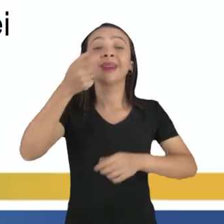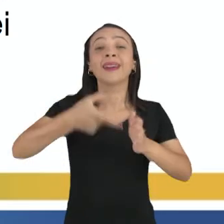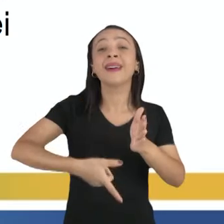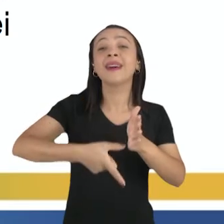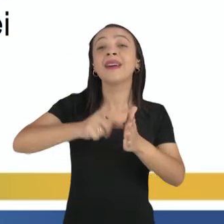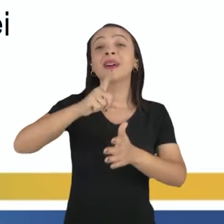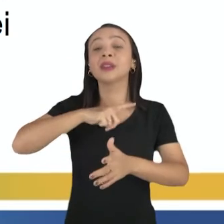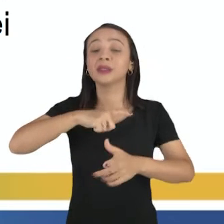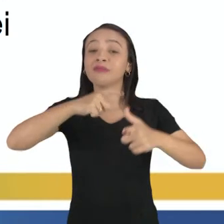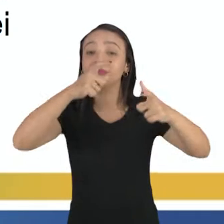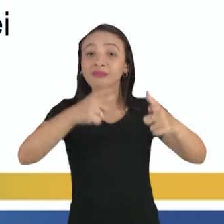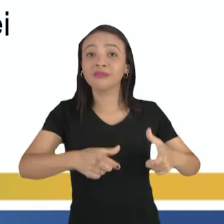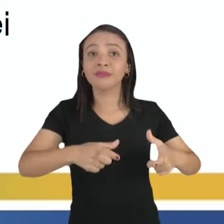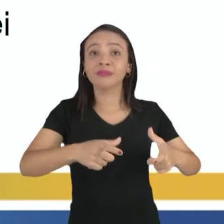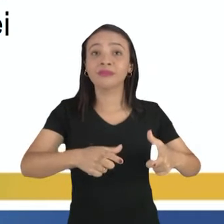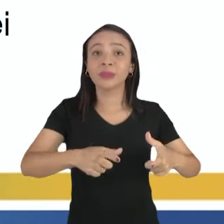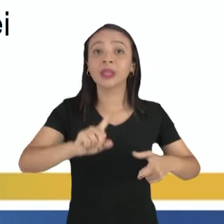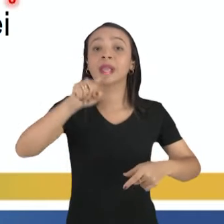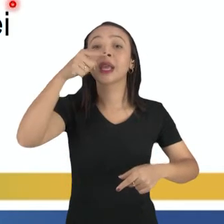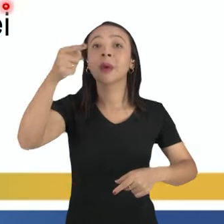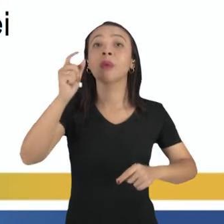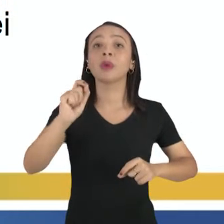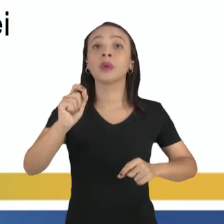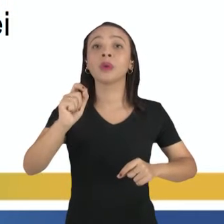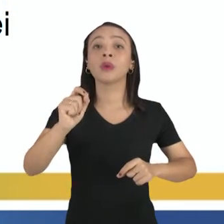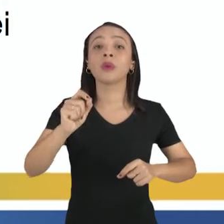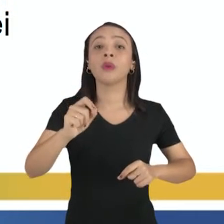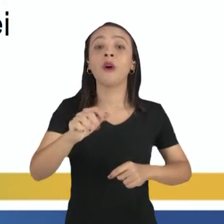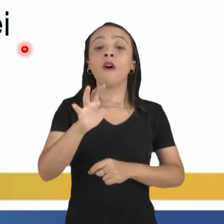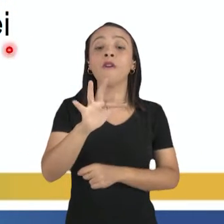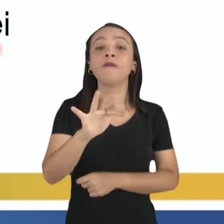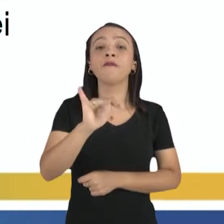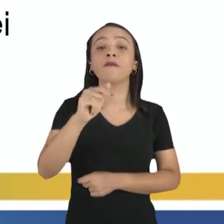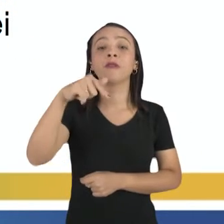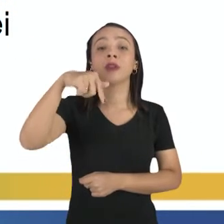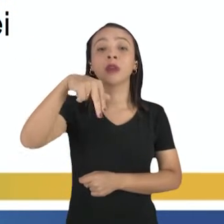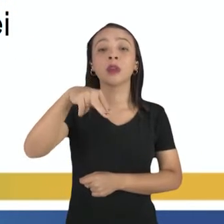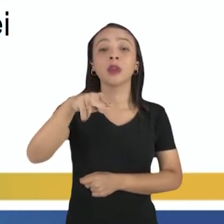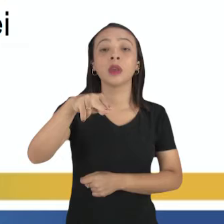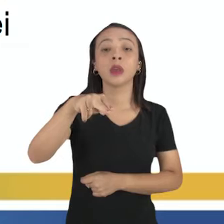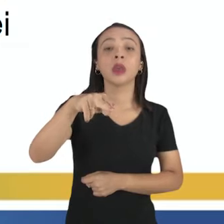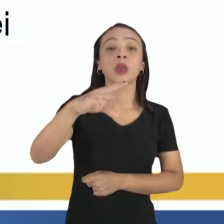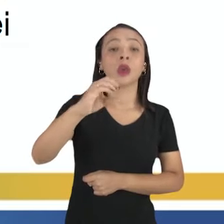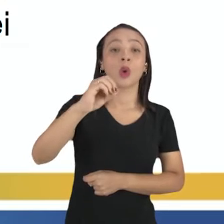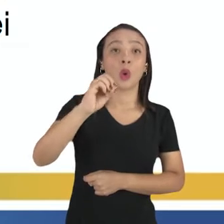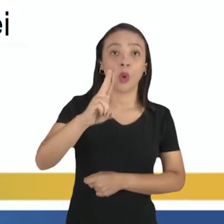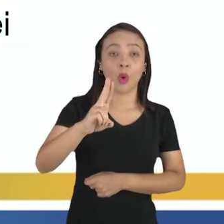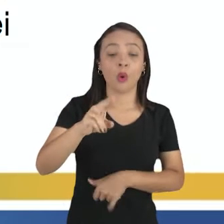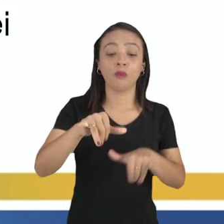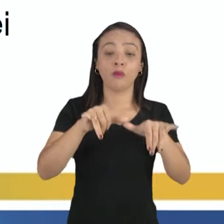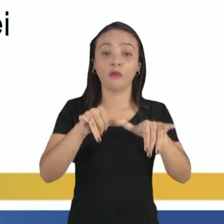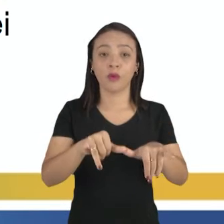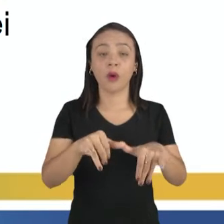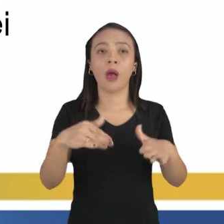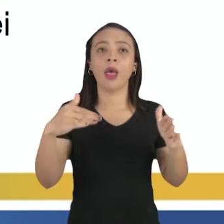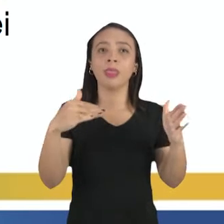existir um lugar, e depois ele ficou lá, ó, fiquei na Suíça até outubro